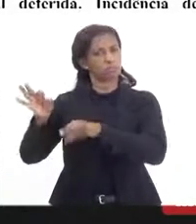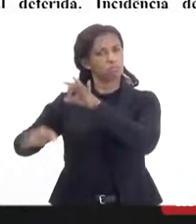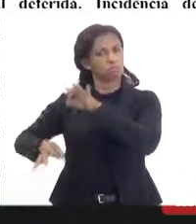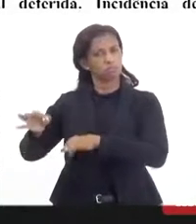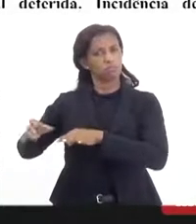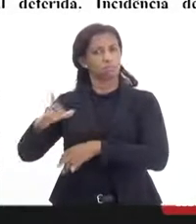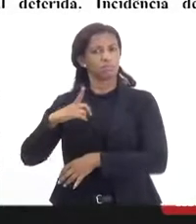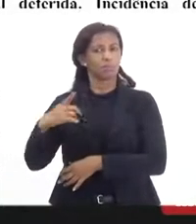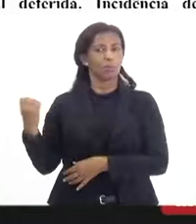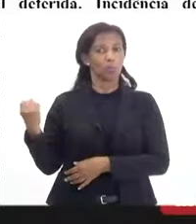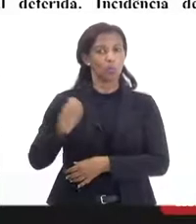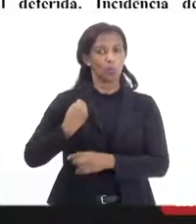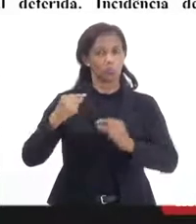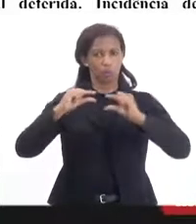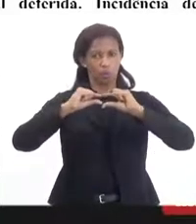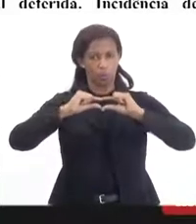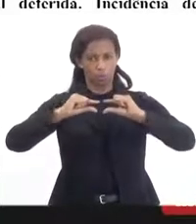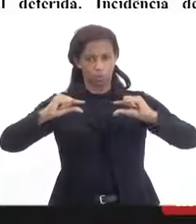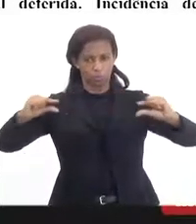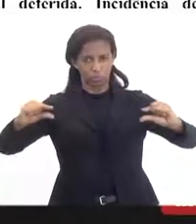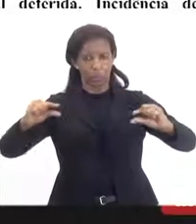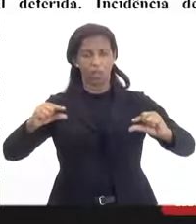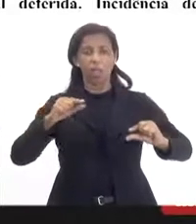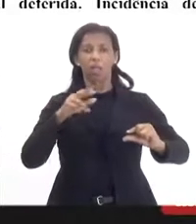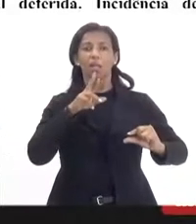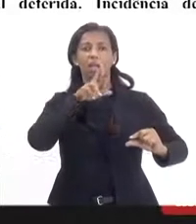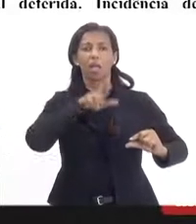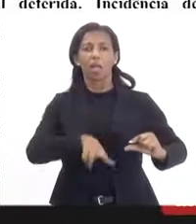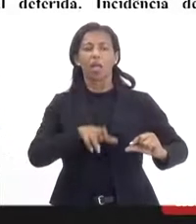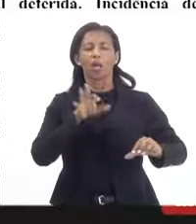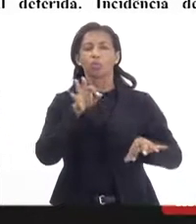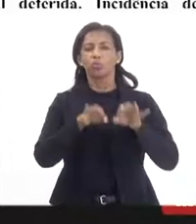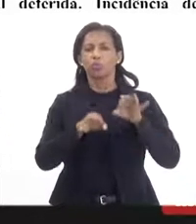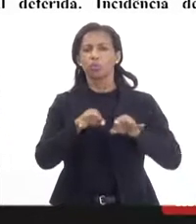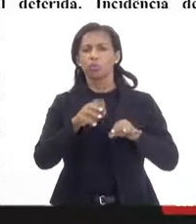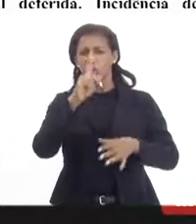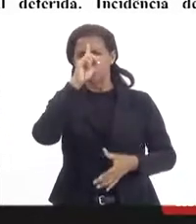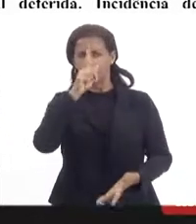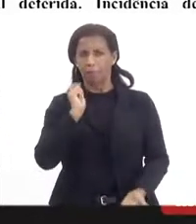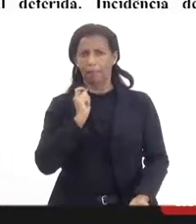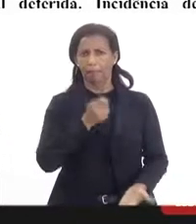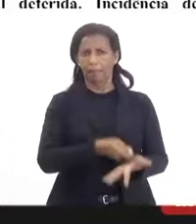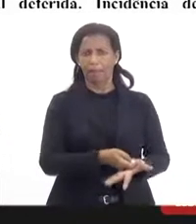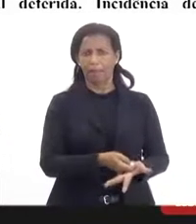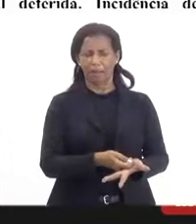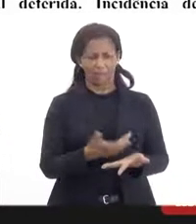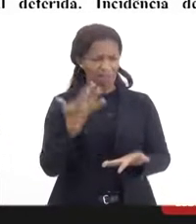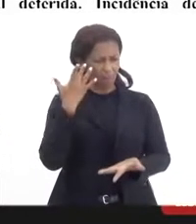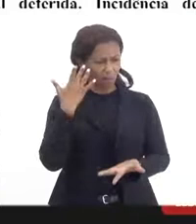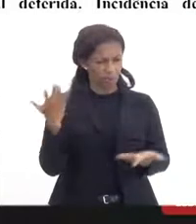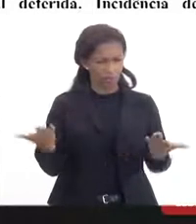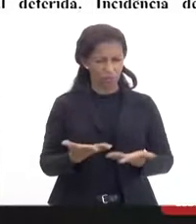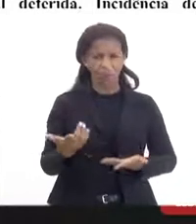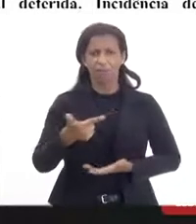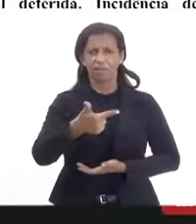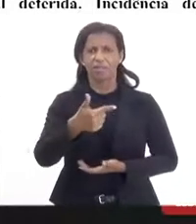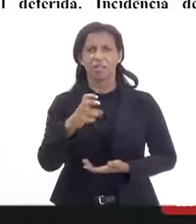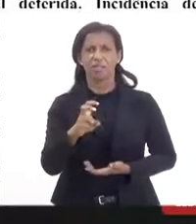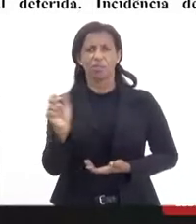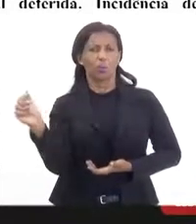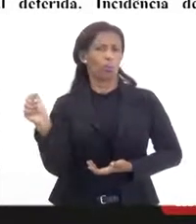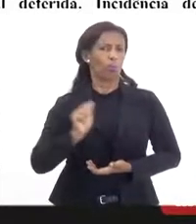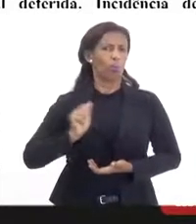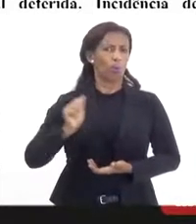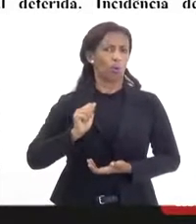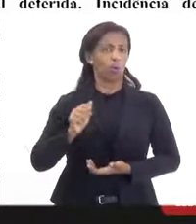temos o número da ação e aqui o juiz determinando o pagamento. Isso, salvo engano, foi agora, 25 de agosto, tá?